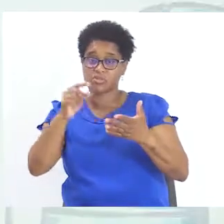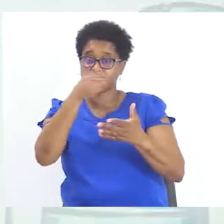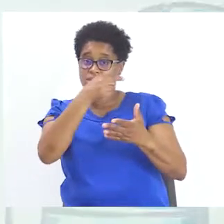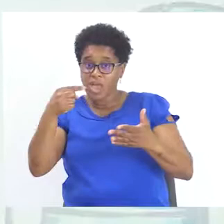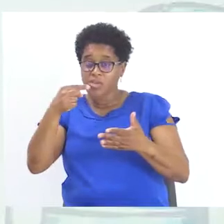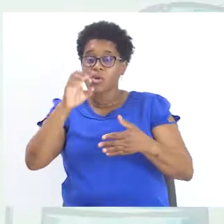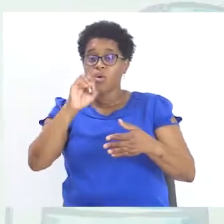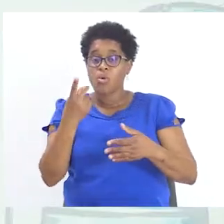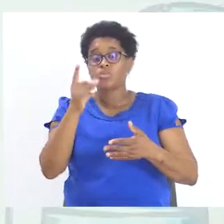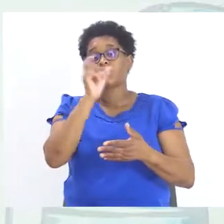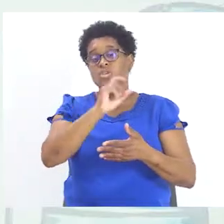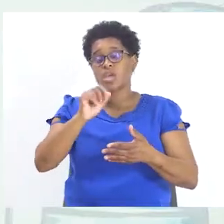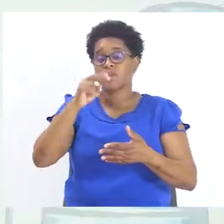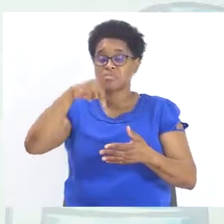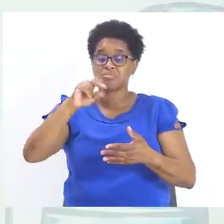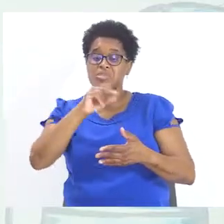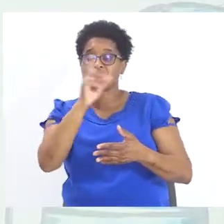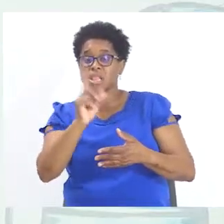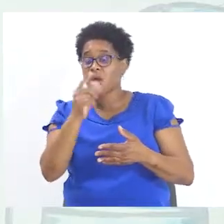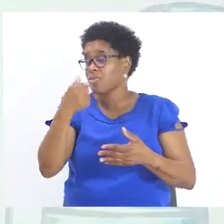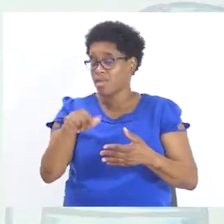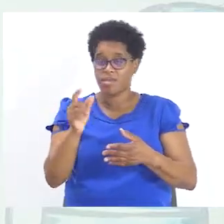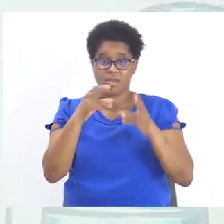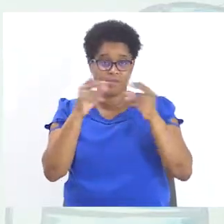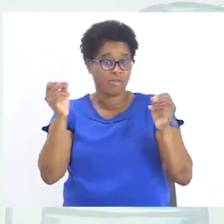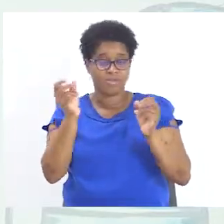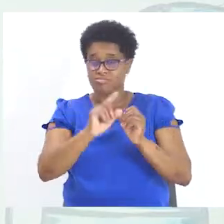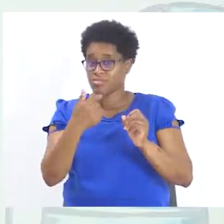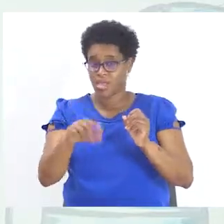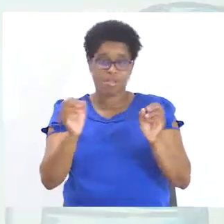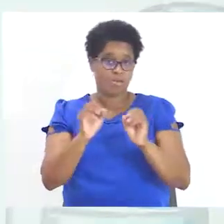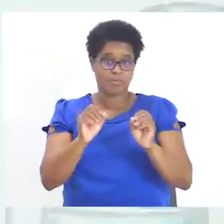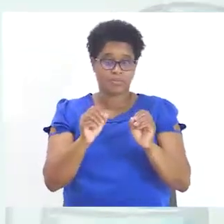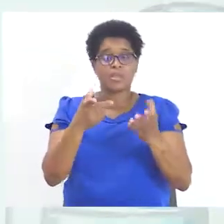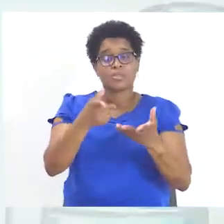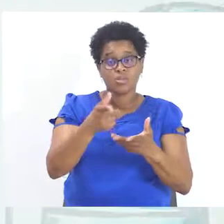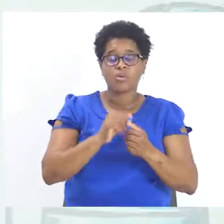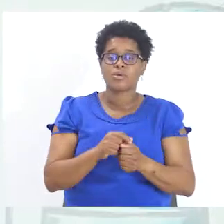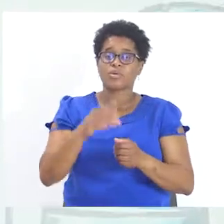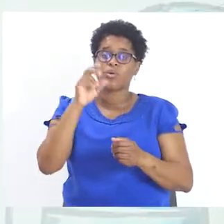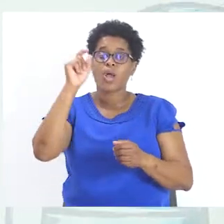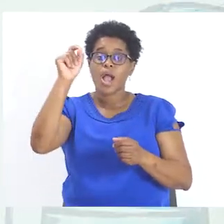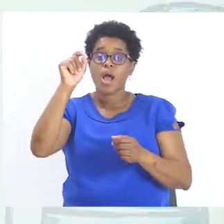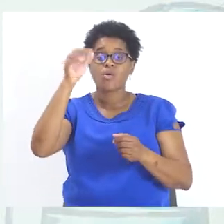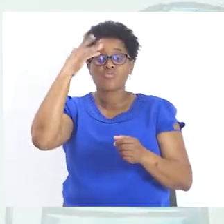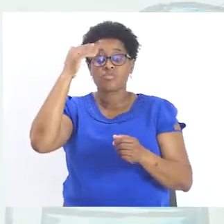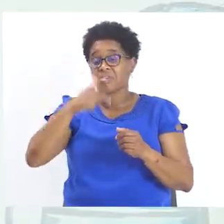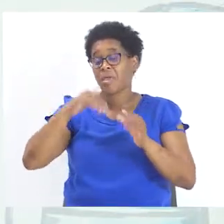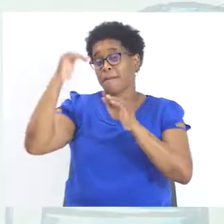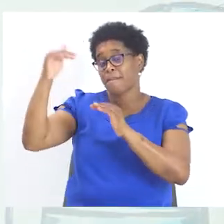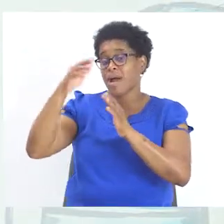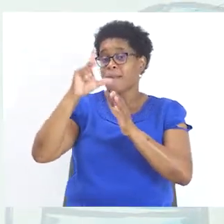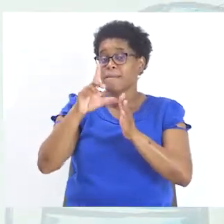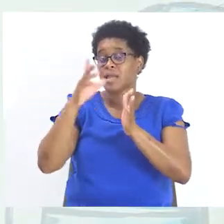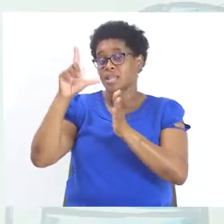a palavra não tem ou a frase não tem. Grau dele, o monômio que não tem parte literal, porque nós vimos que